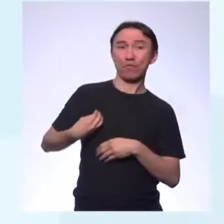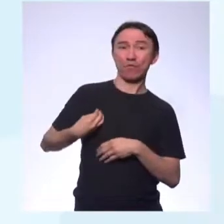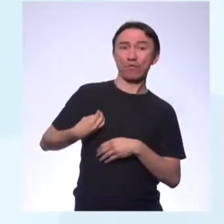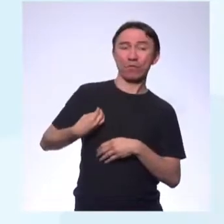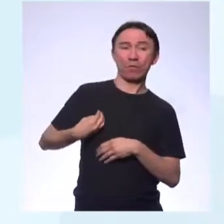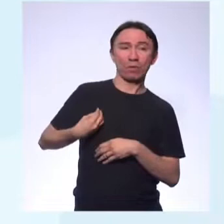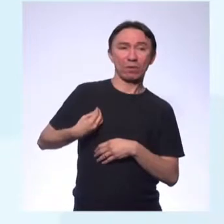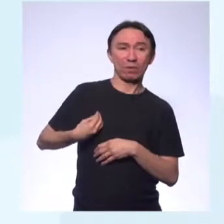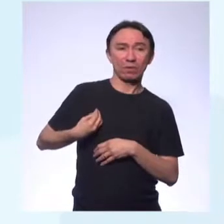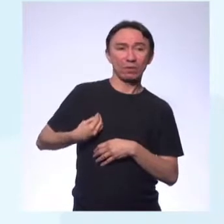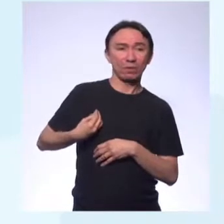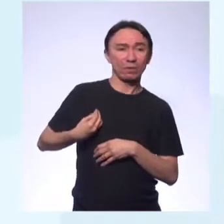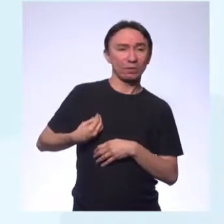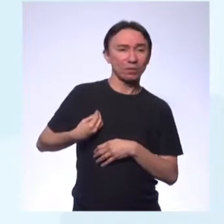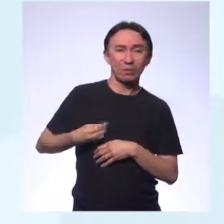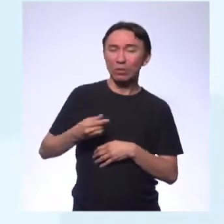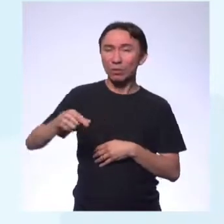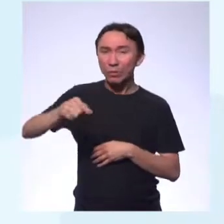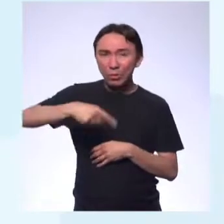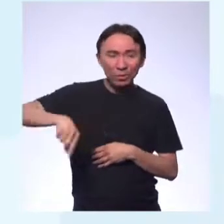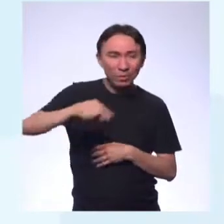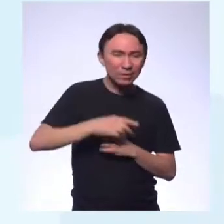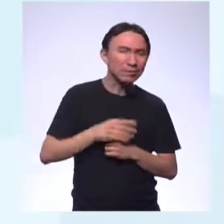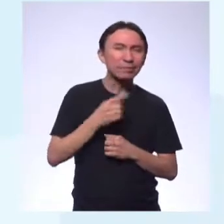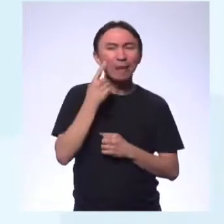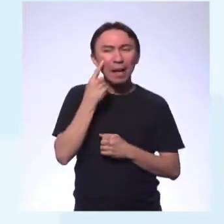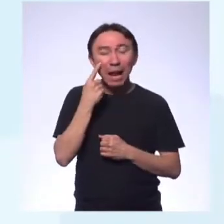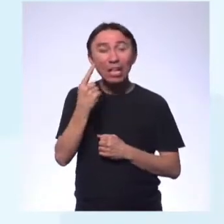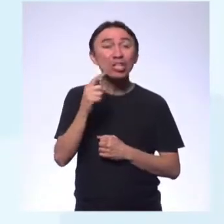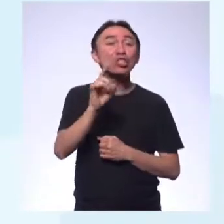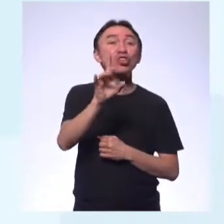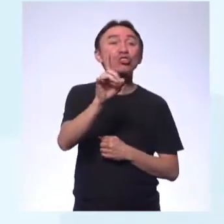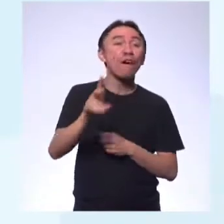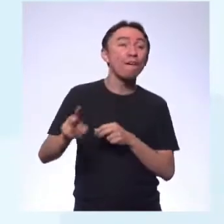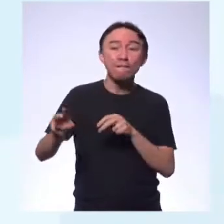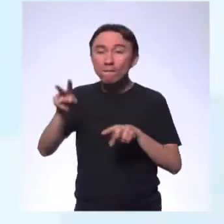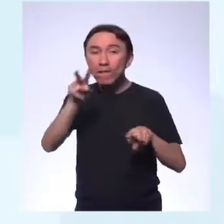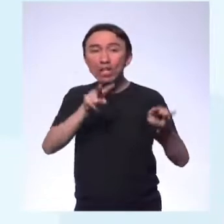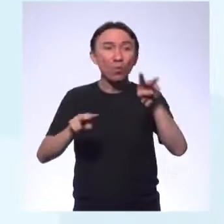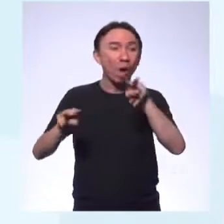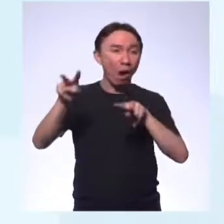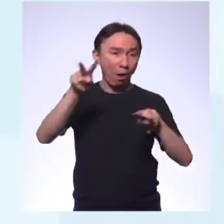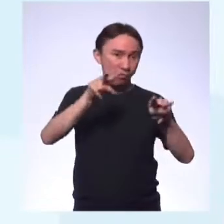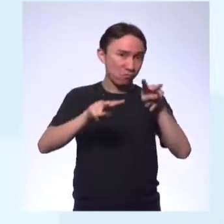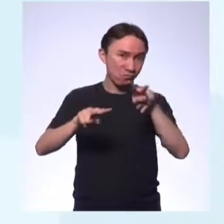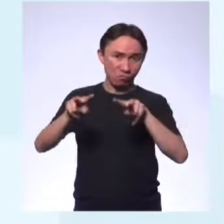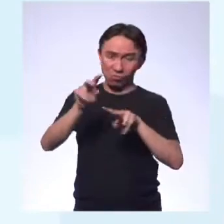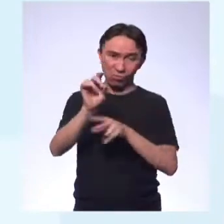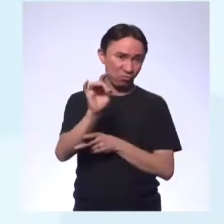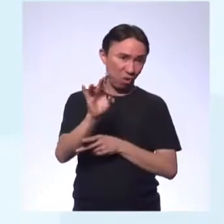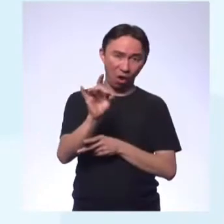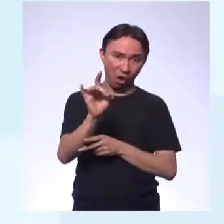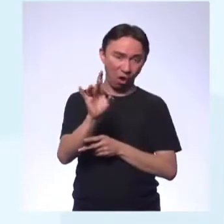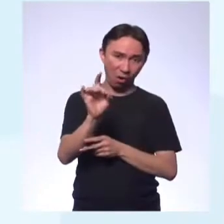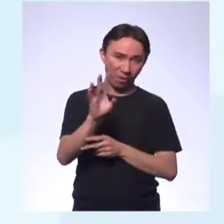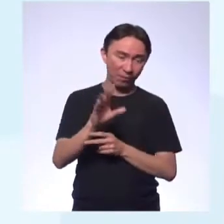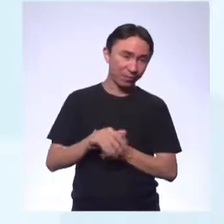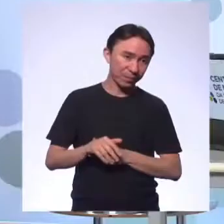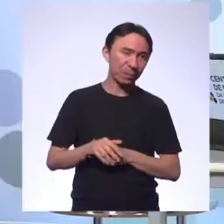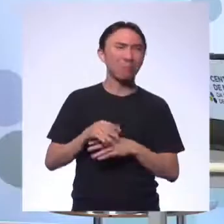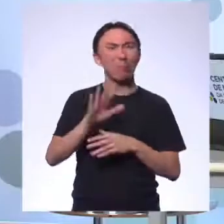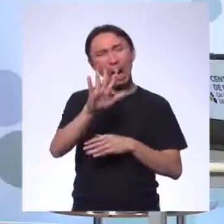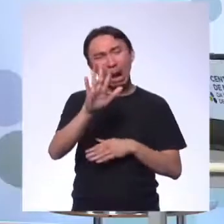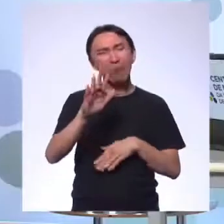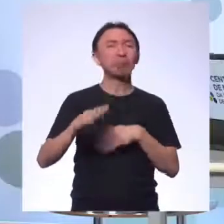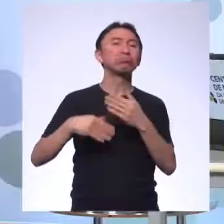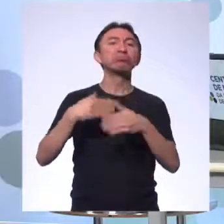a gente se prendia a essa questão, né, visual, então morfológica. Mas aí, devido aos